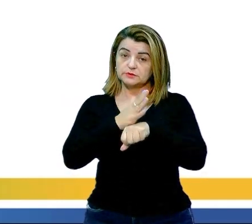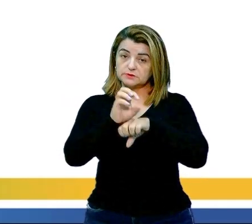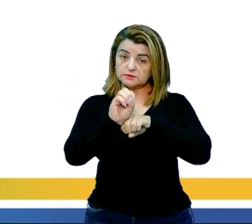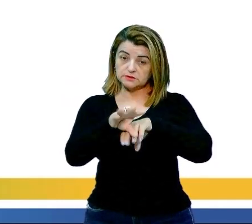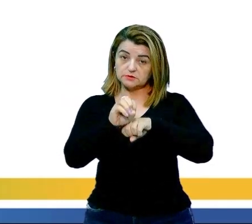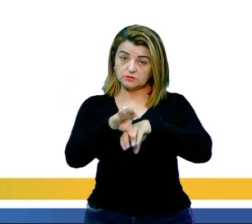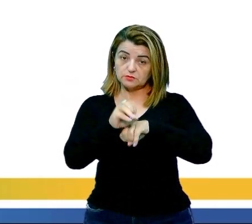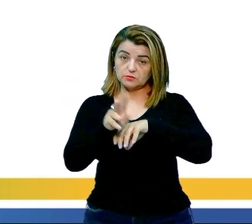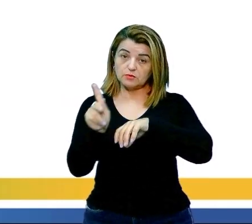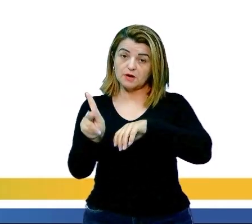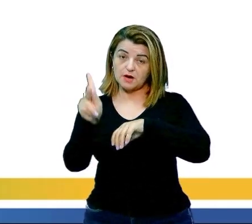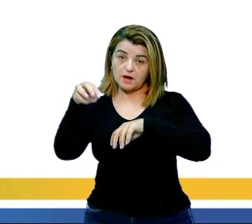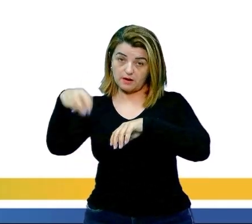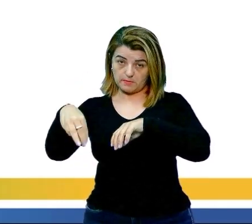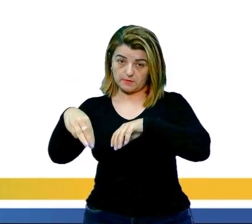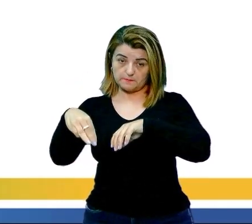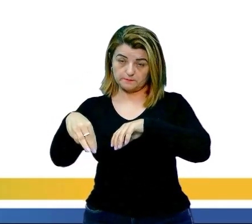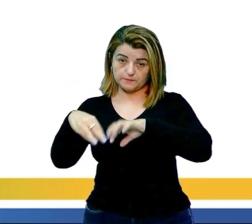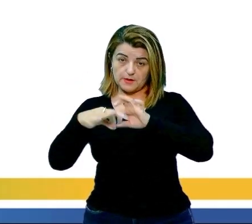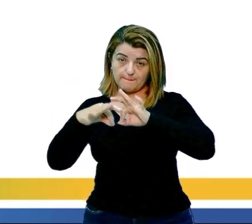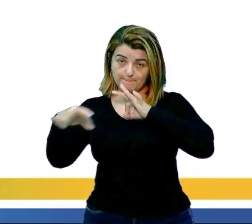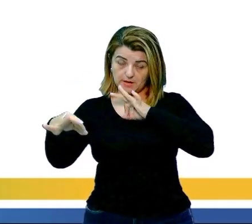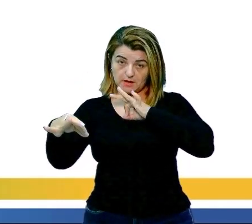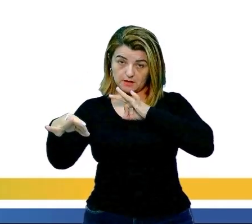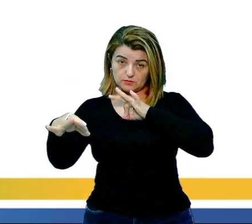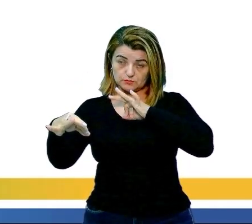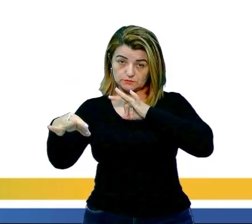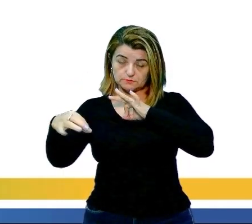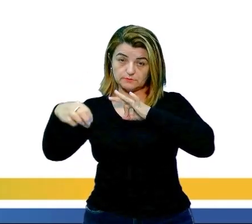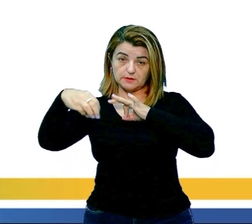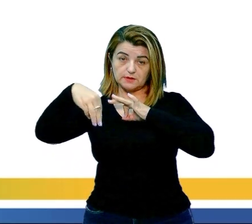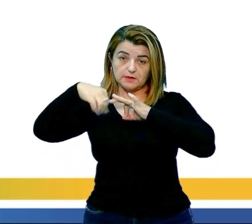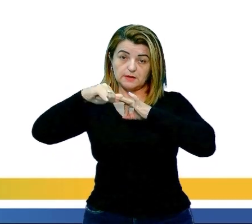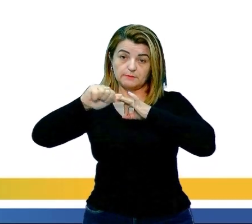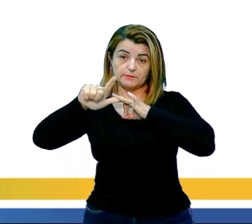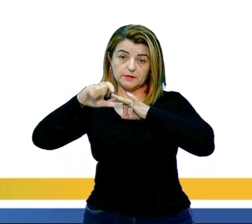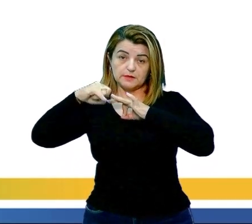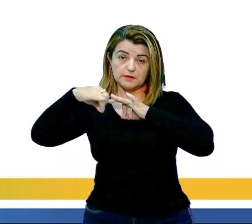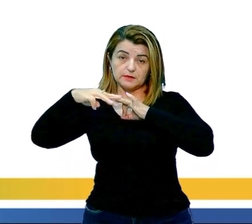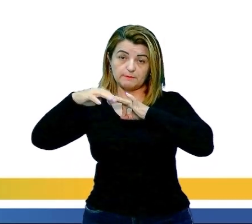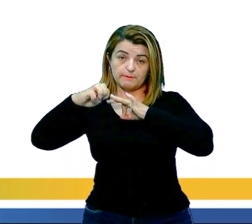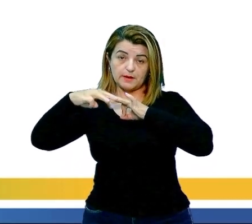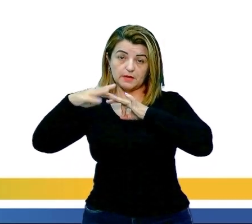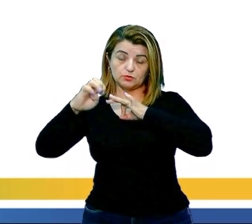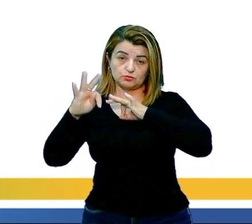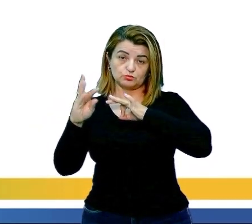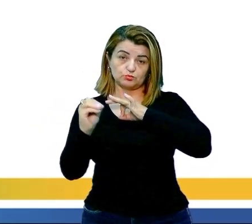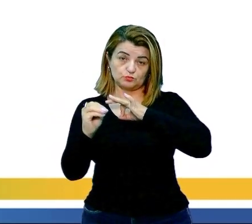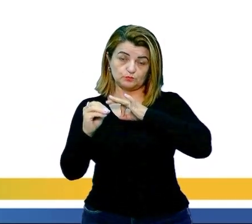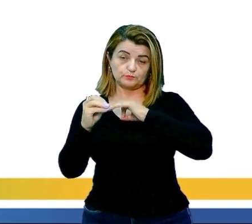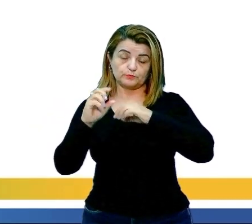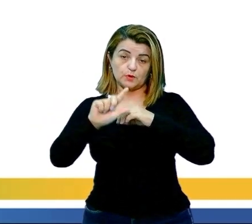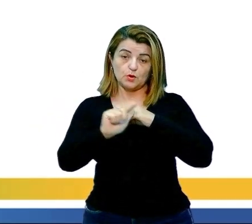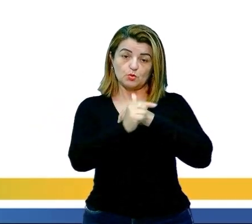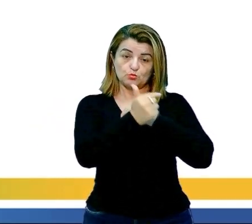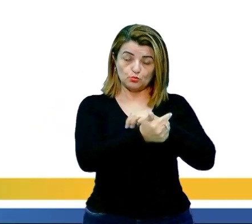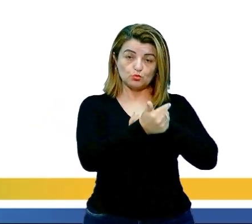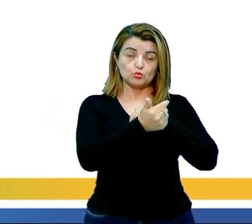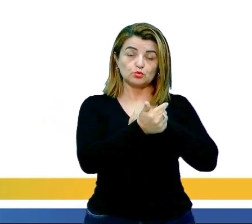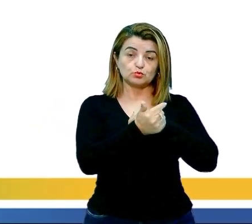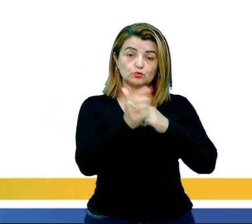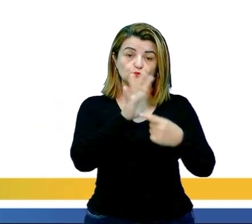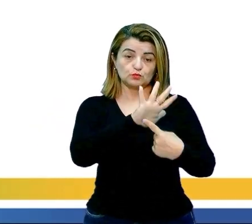Nós estamos trabalhando com metros. De quilômetros a milímetro. Nesse outro, nós vamos